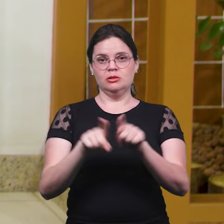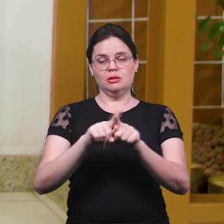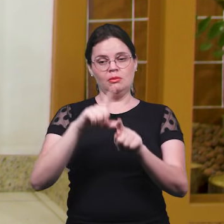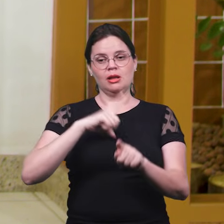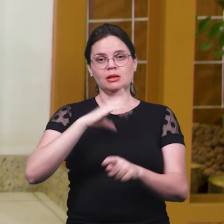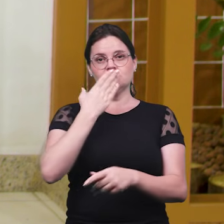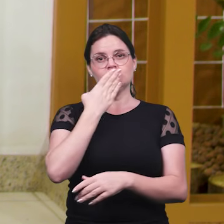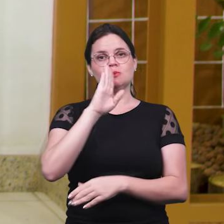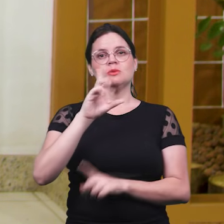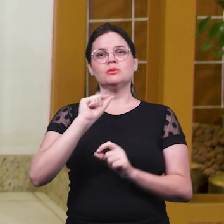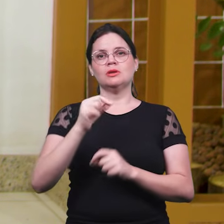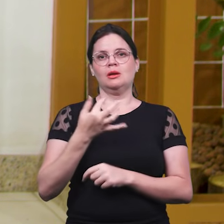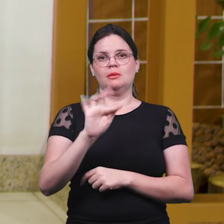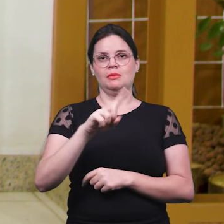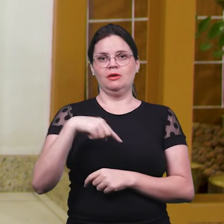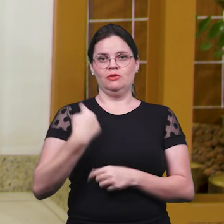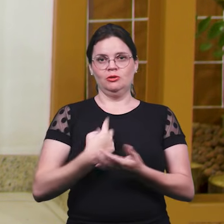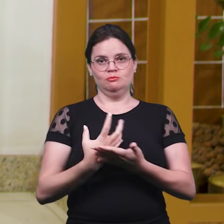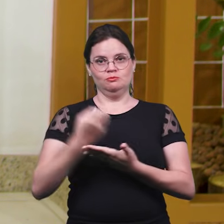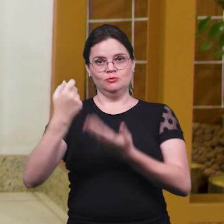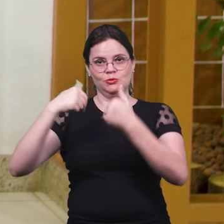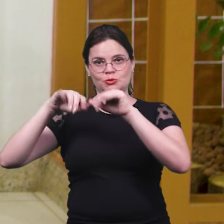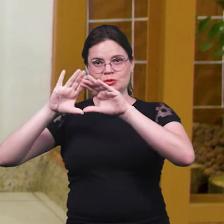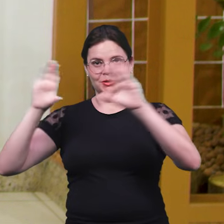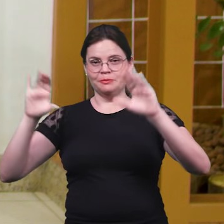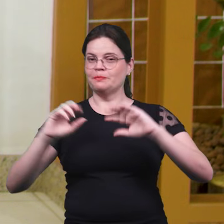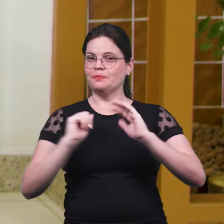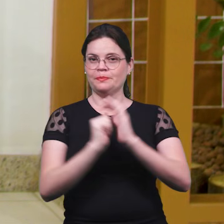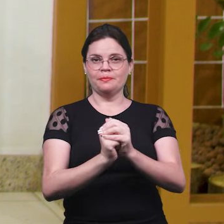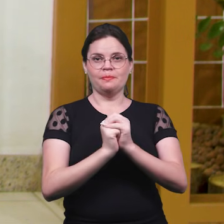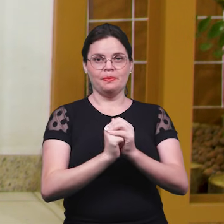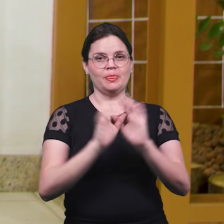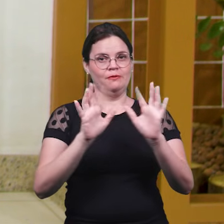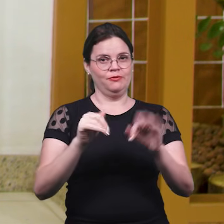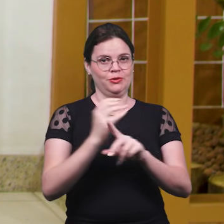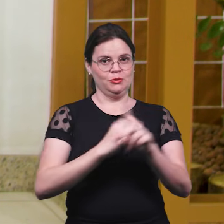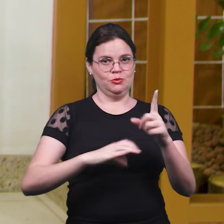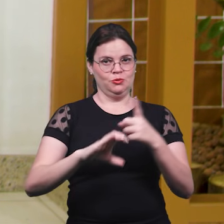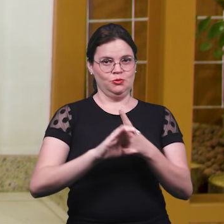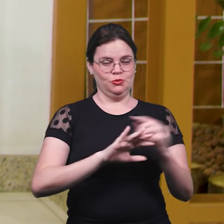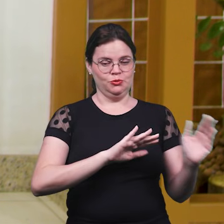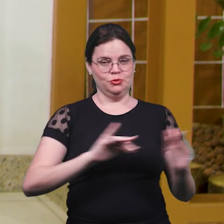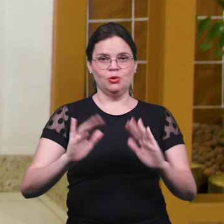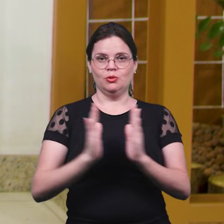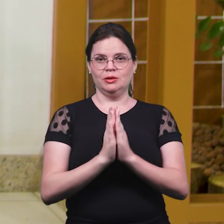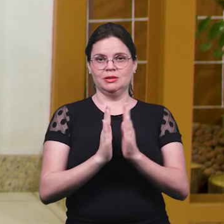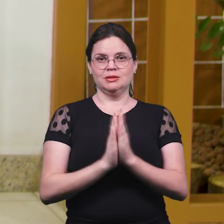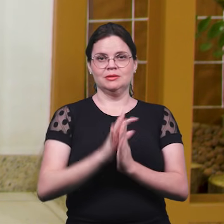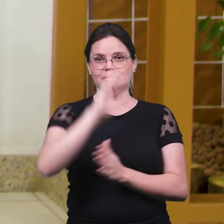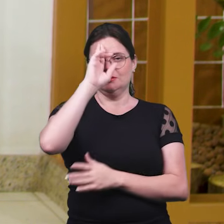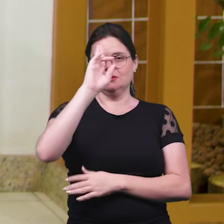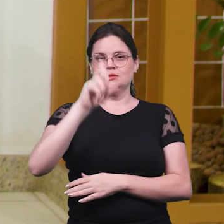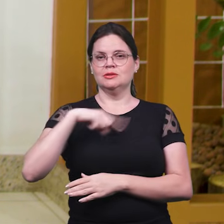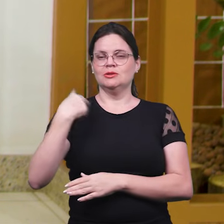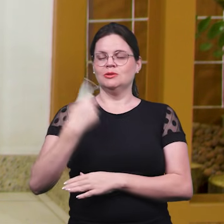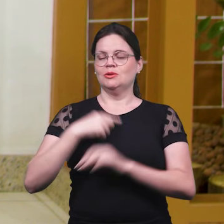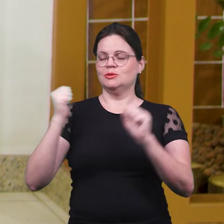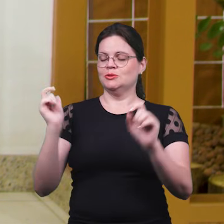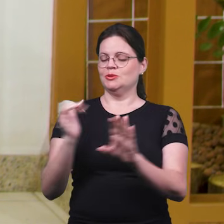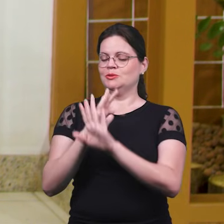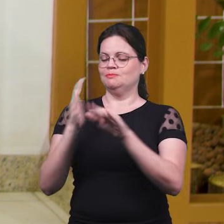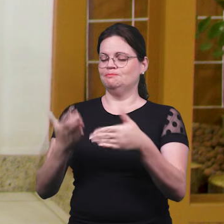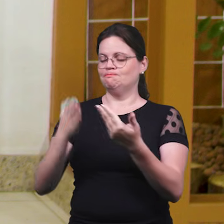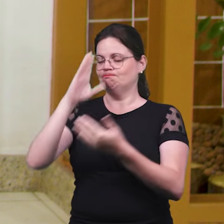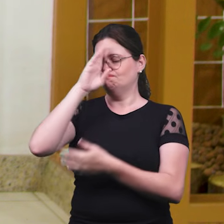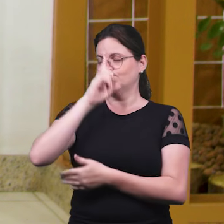iremos morar com Ele na eternidade. Vamos orar encerrando o culto. Senhor, nesta hora nós glorificamos o Teu nome,